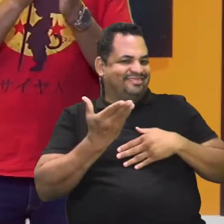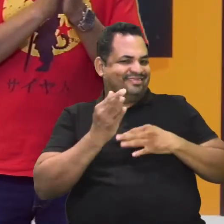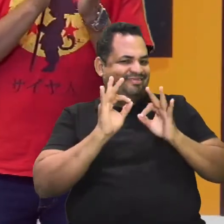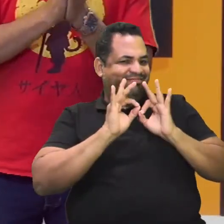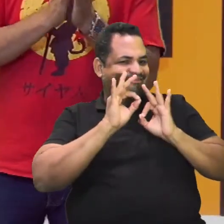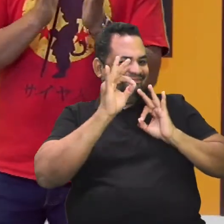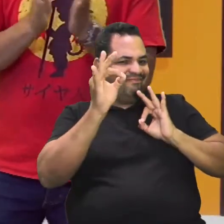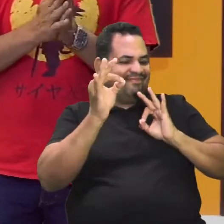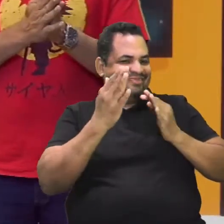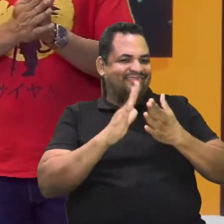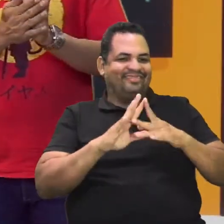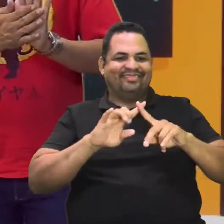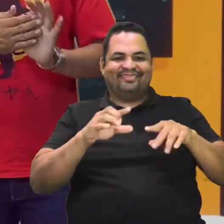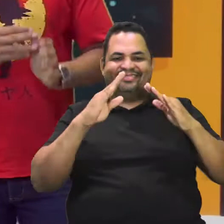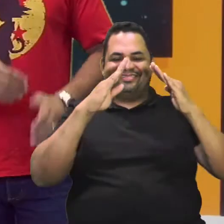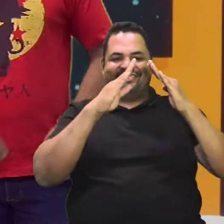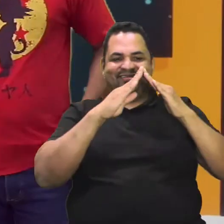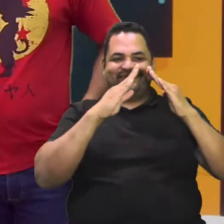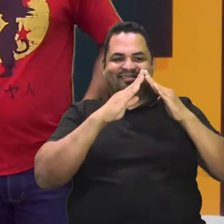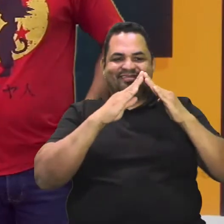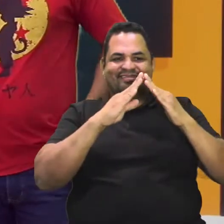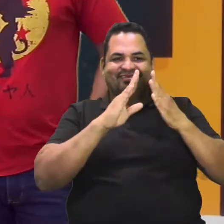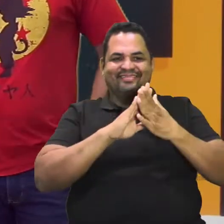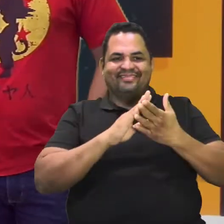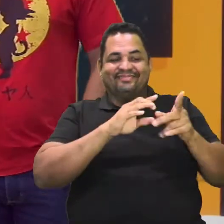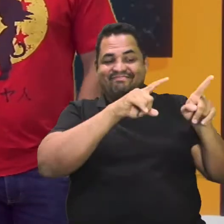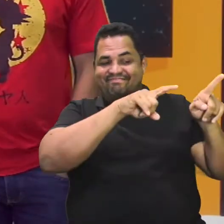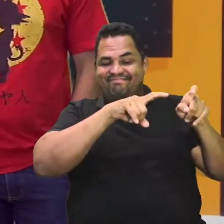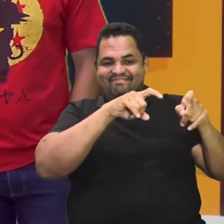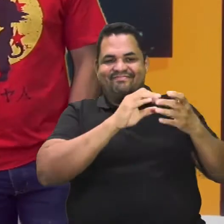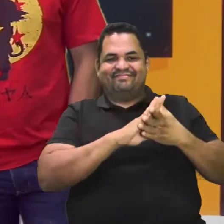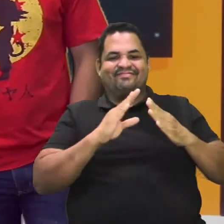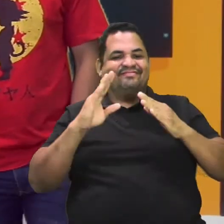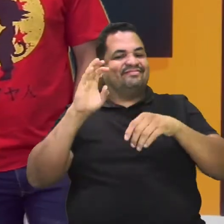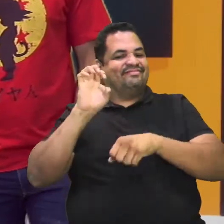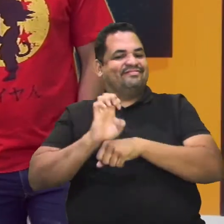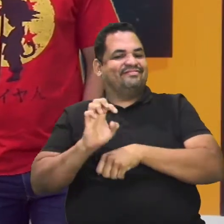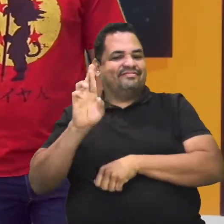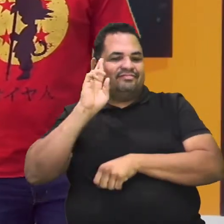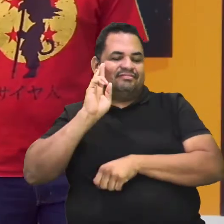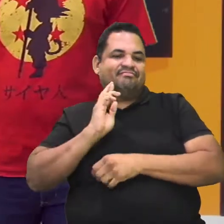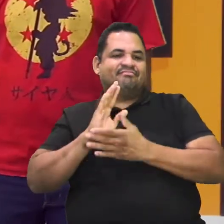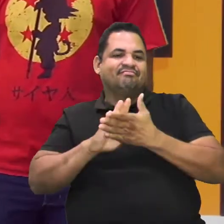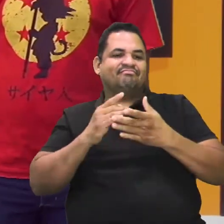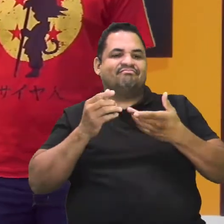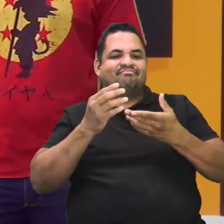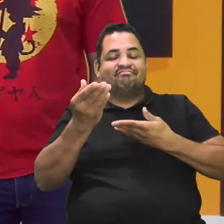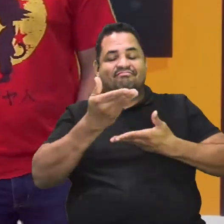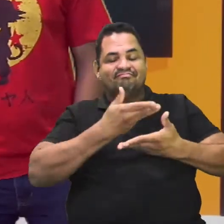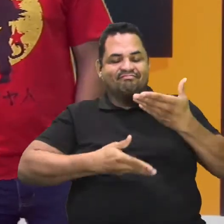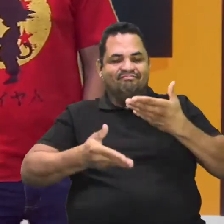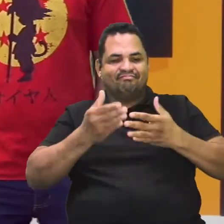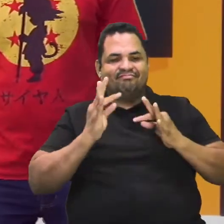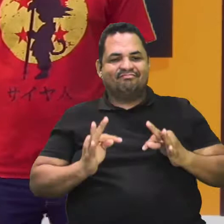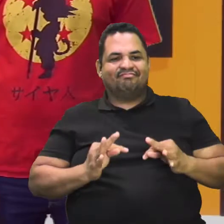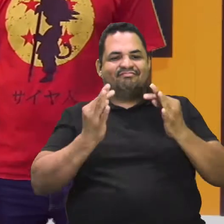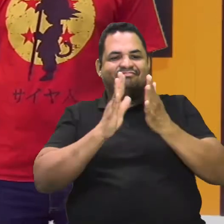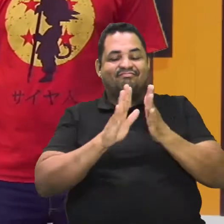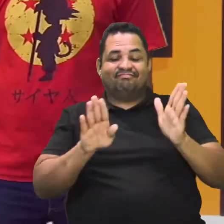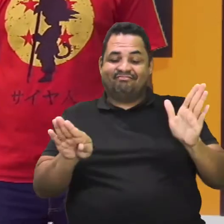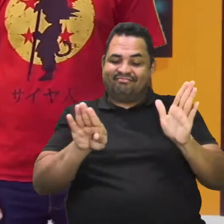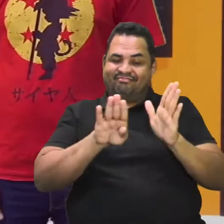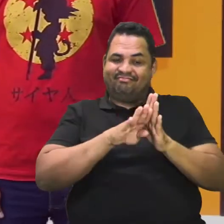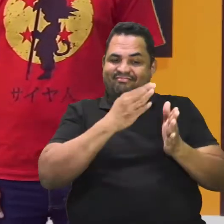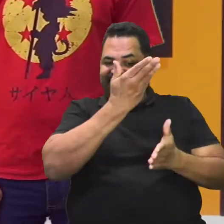longe, mas é uma escola, zona rural, do estado de Rondônia, onde a mediação tecnológica